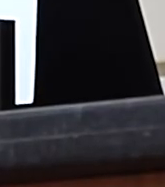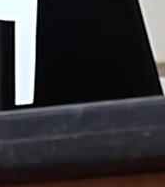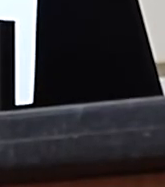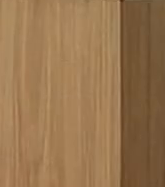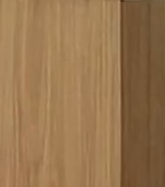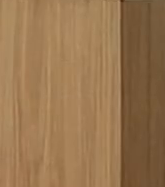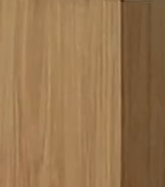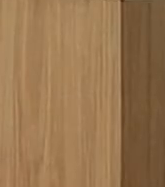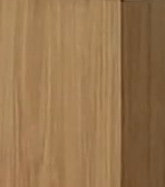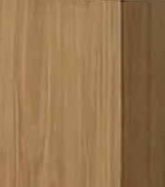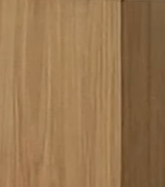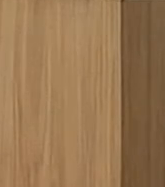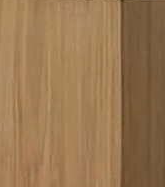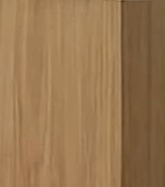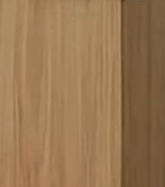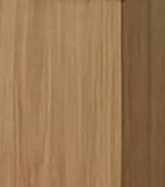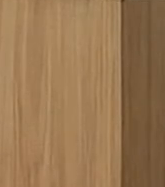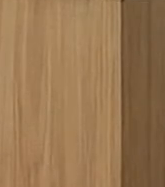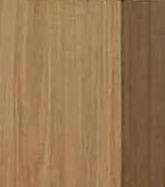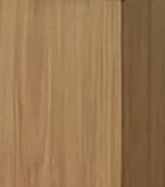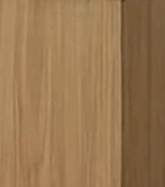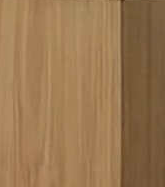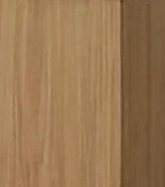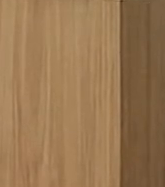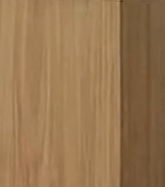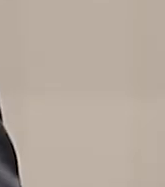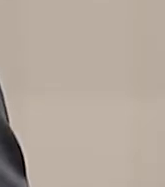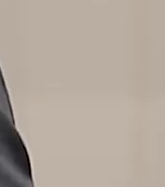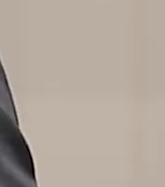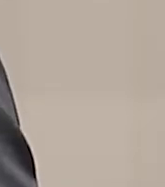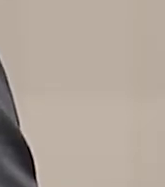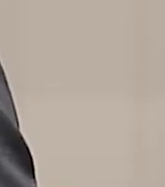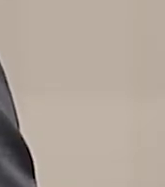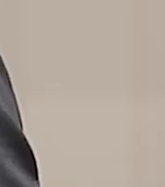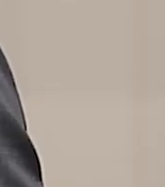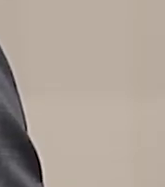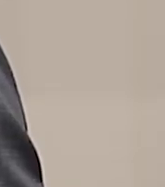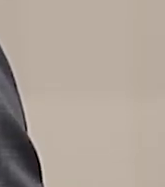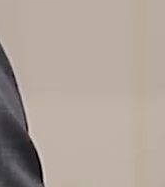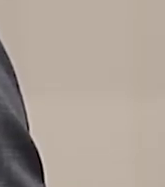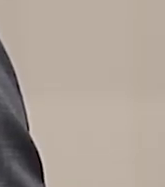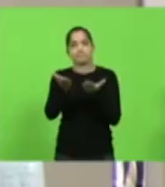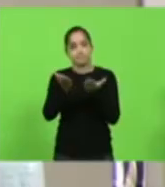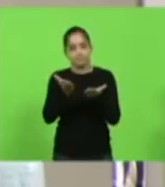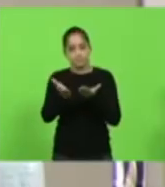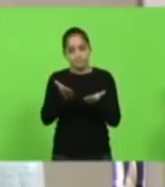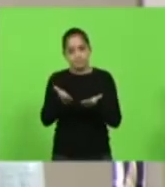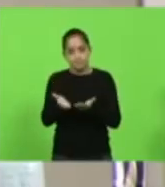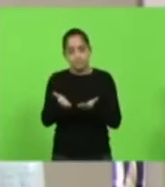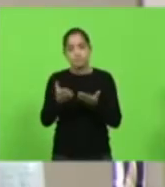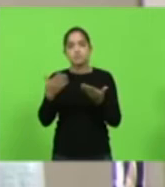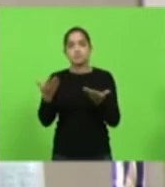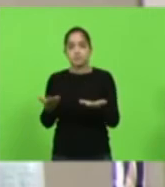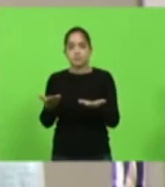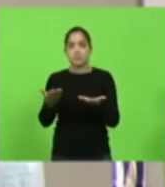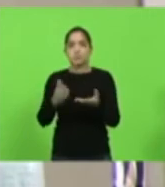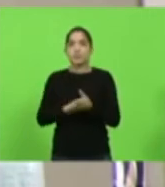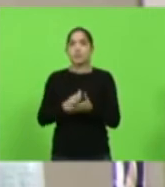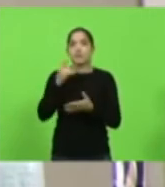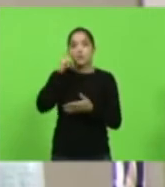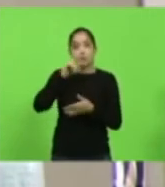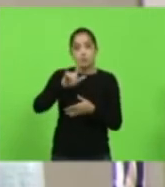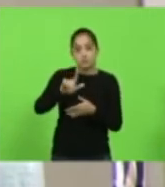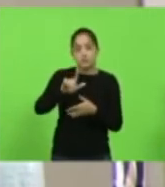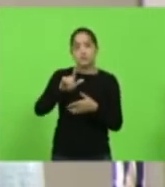de expertise entre os órgãos e poderes e a maior celeridade nos processos de licitação. Nós vamos ganhar em tempo, vamos